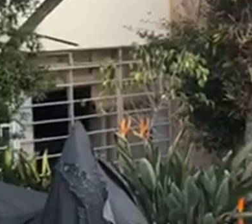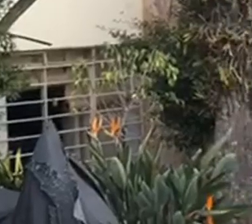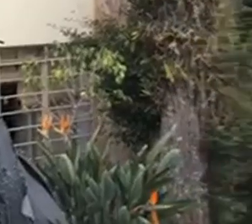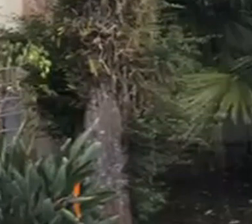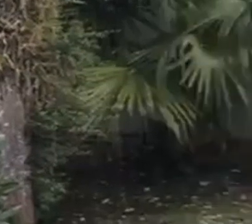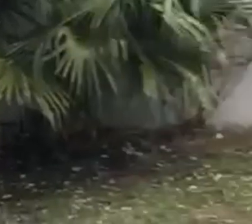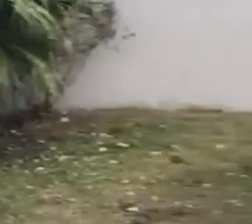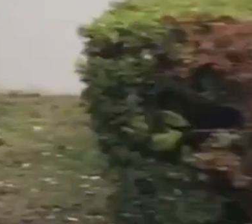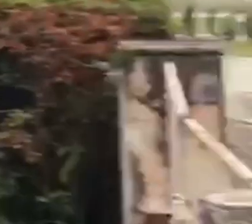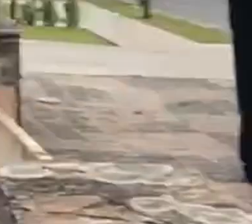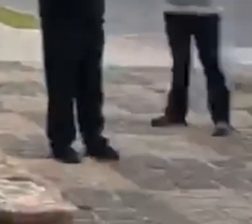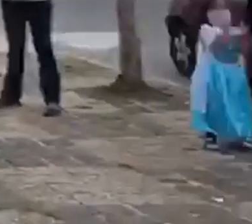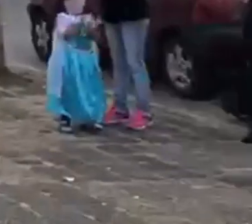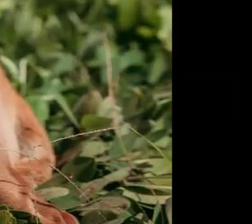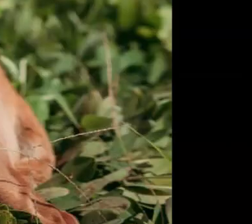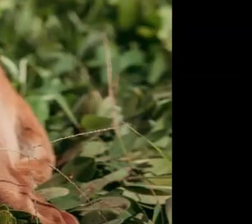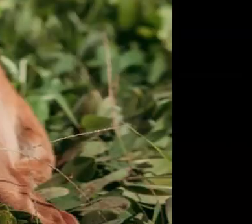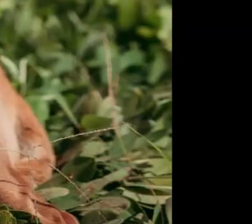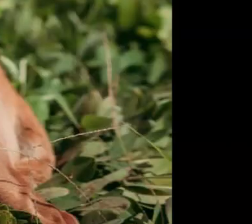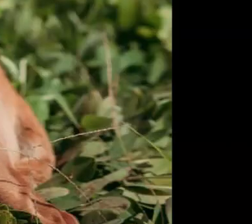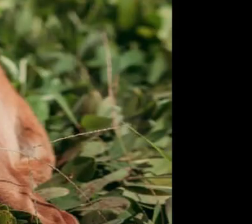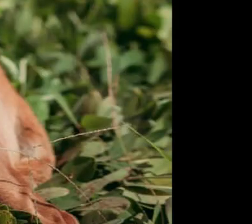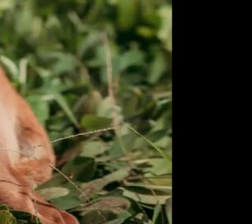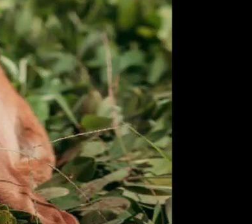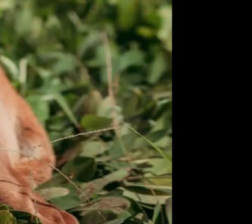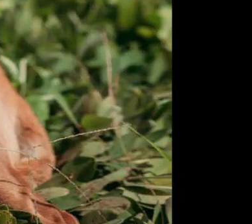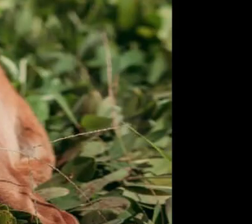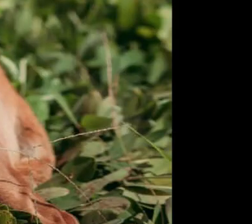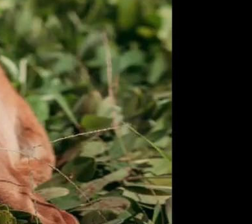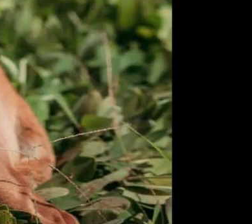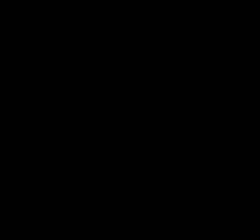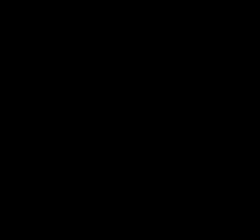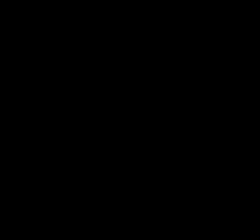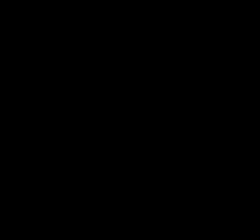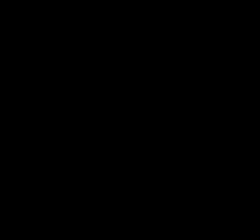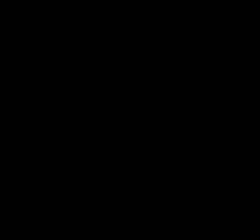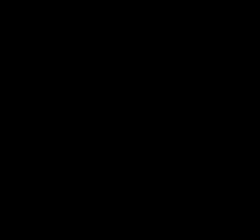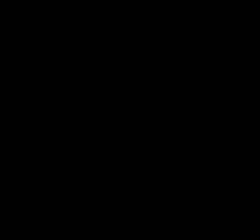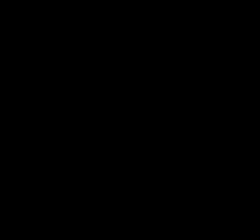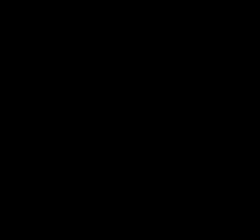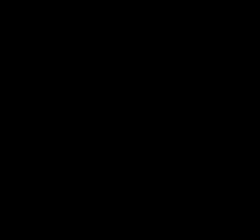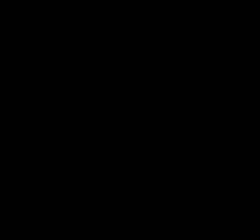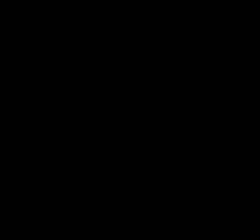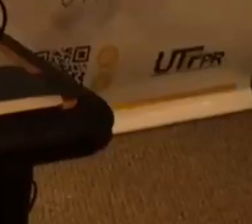e aí e aí e